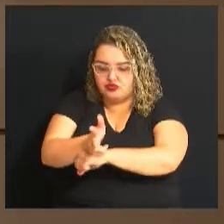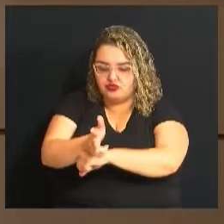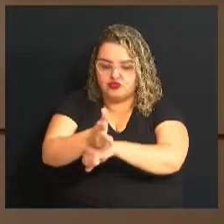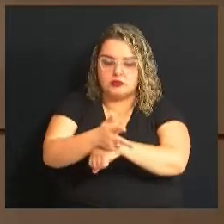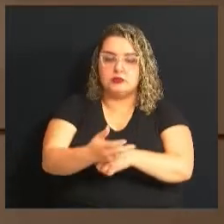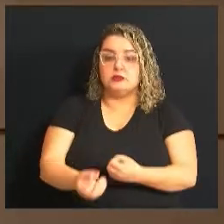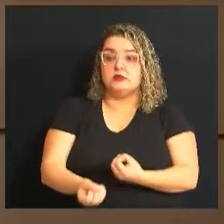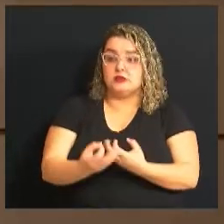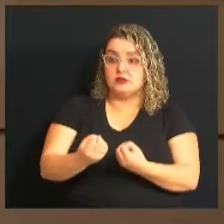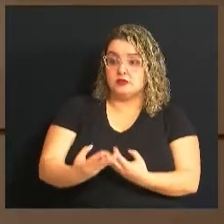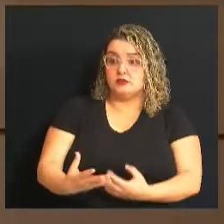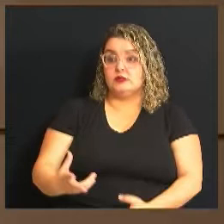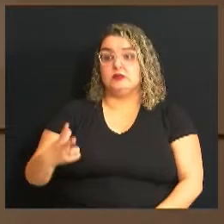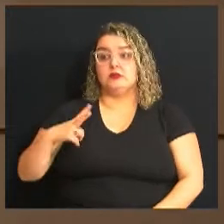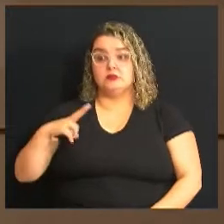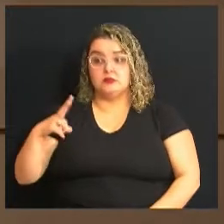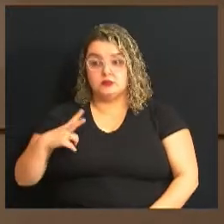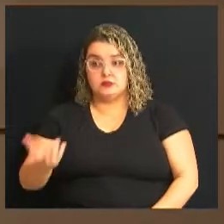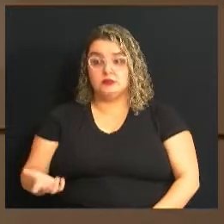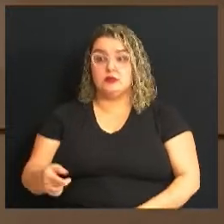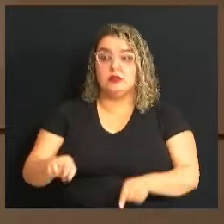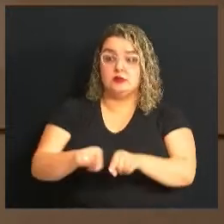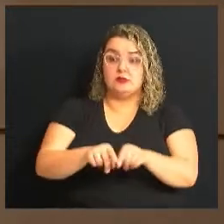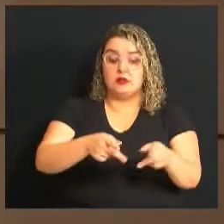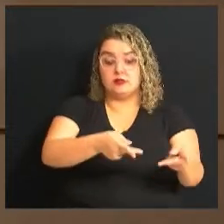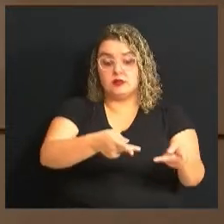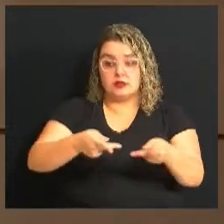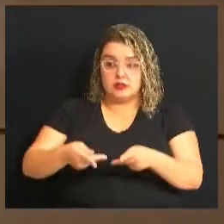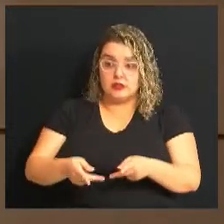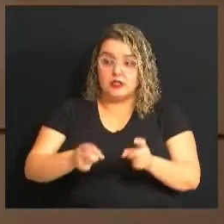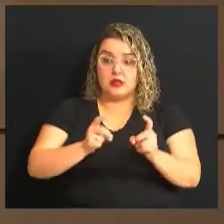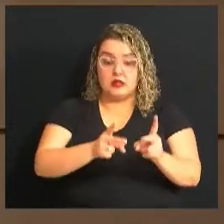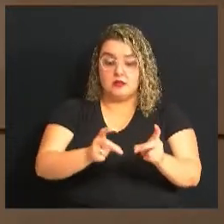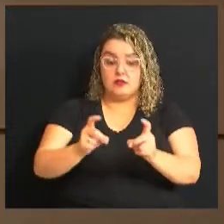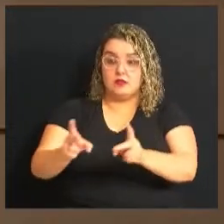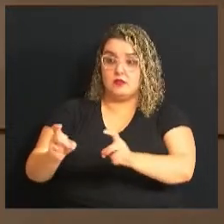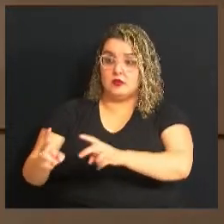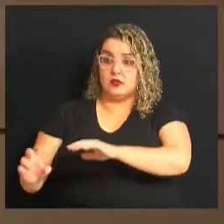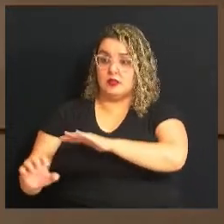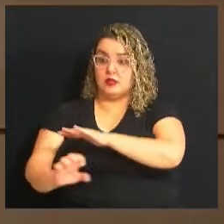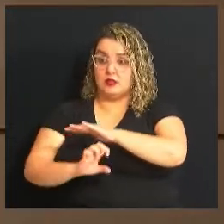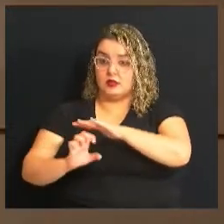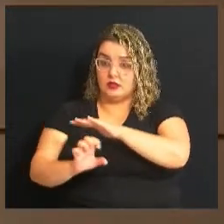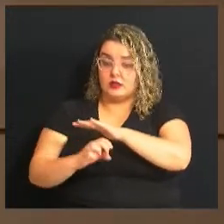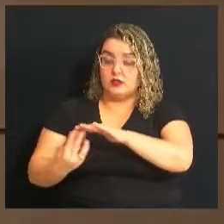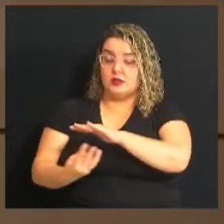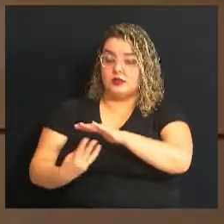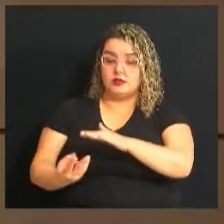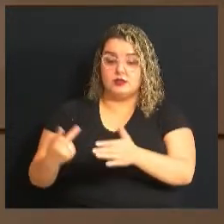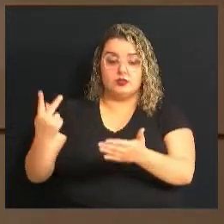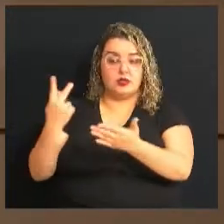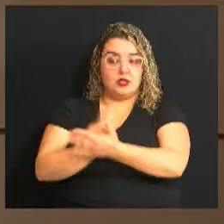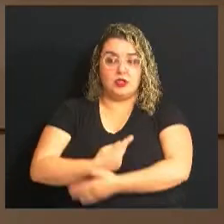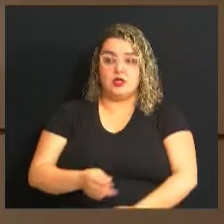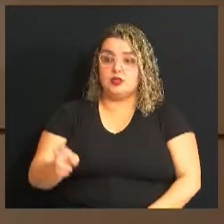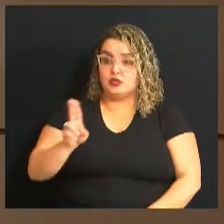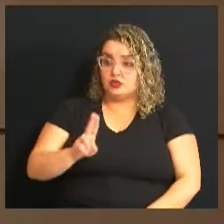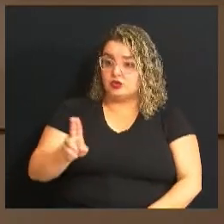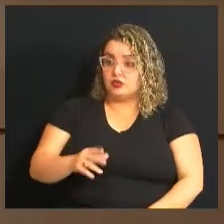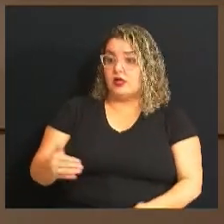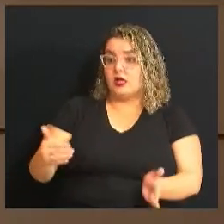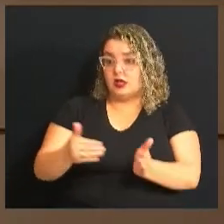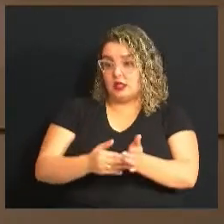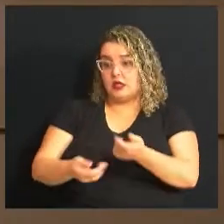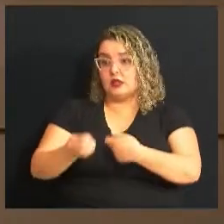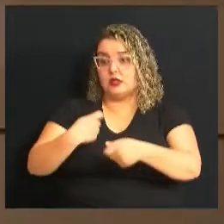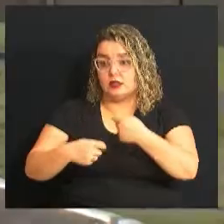dos moradores ou até visitantes, venda para empresas terceirizadas de forma indevida e utilização até pela administração